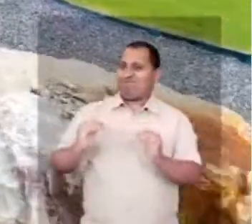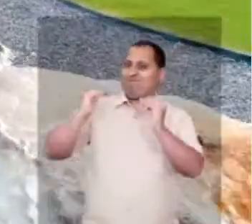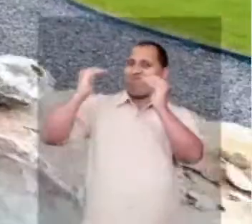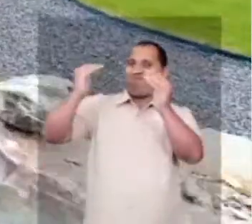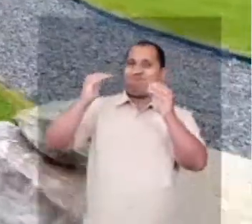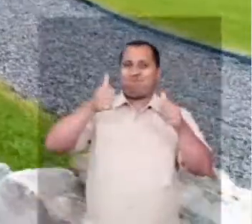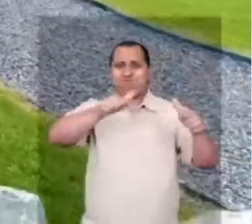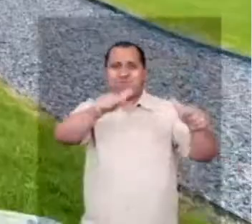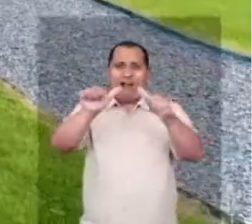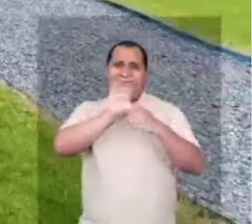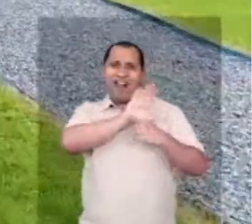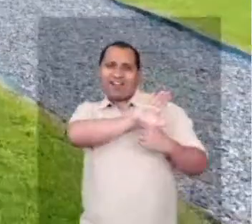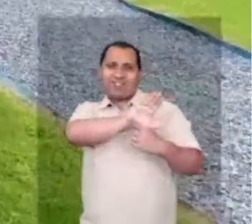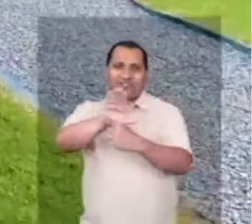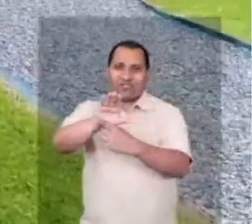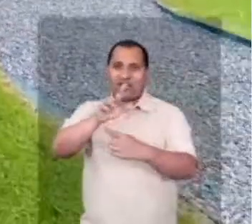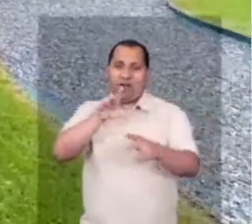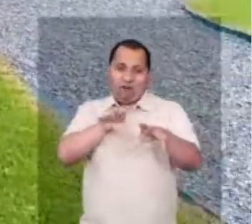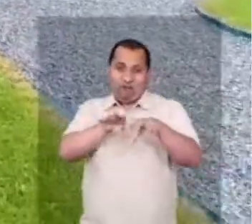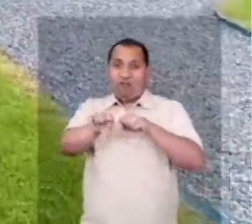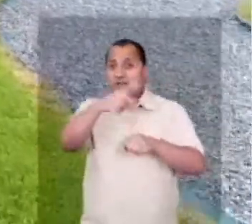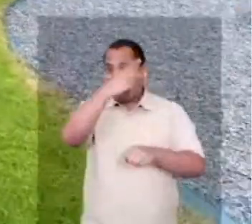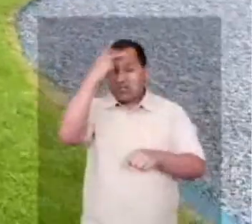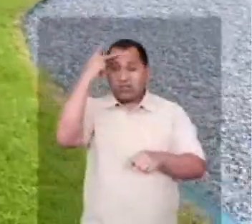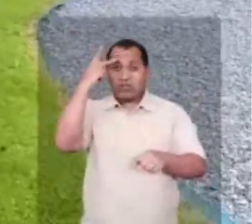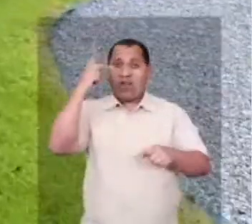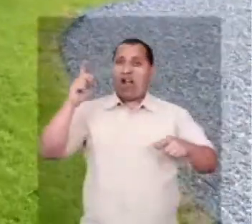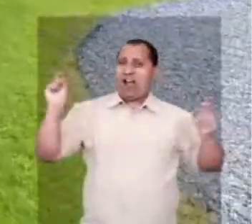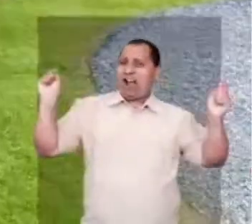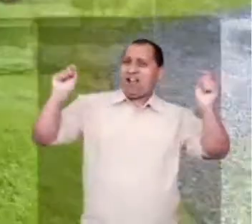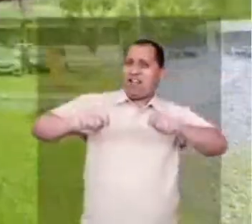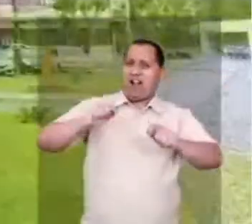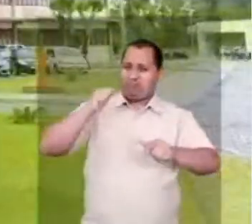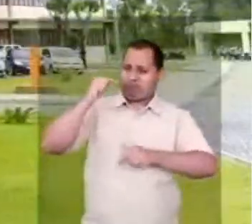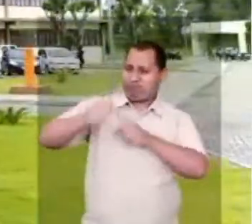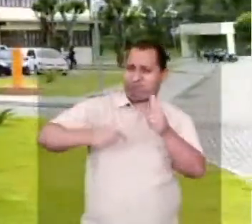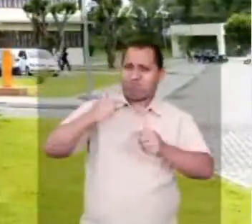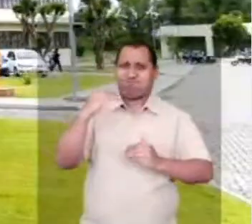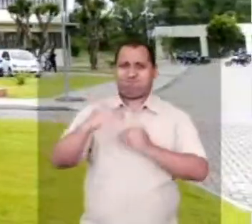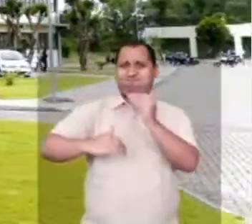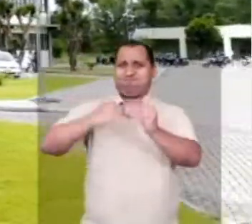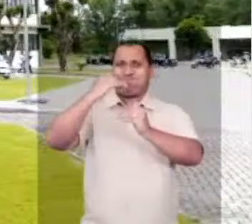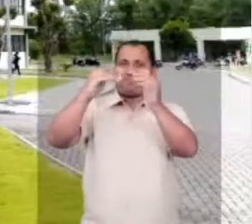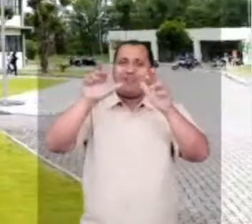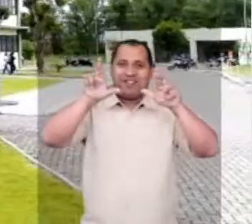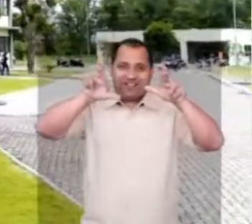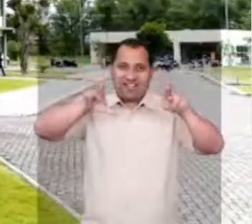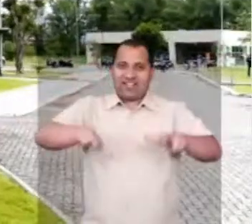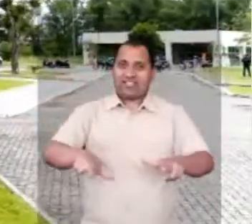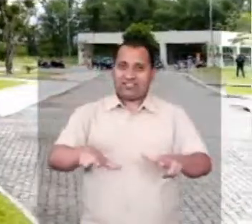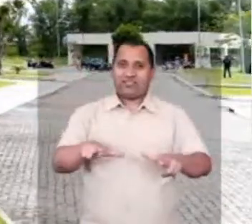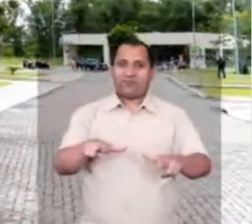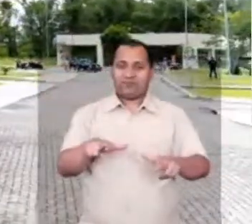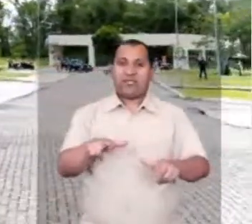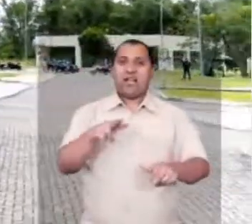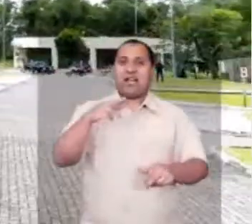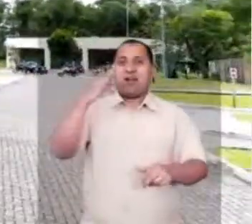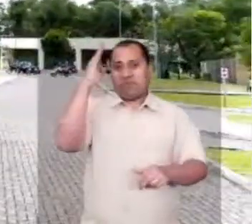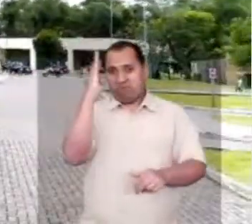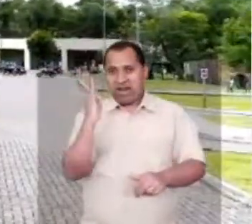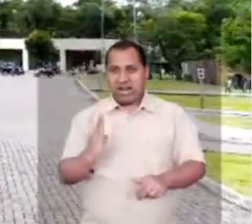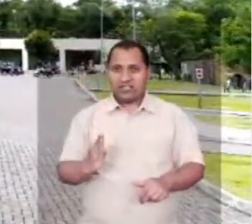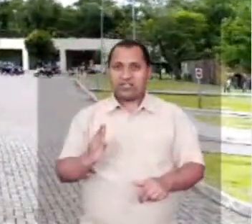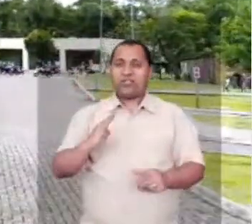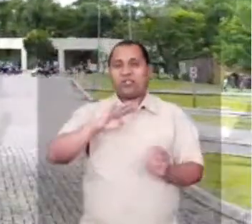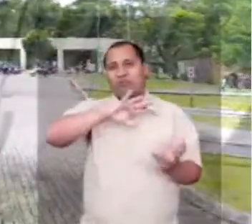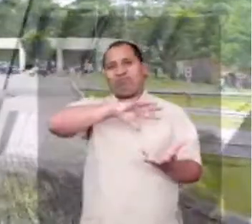qualidade para formar pessoas capacitadas e comprometidas com o desenvolvimento regional,